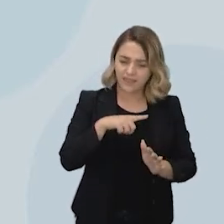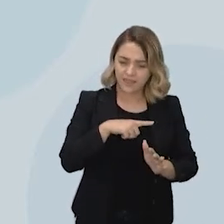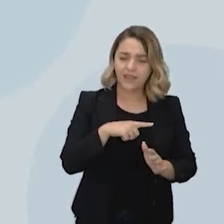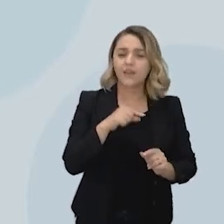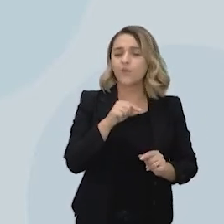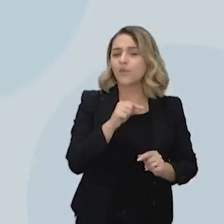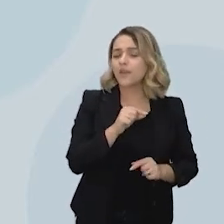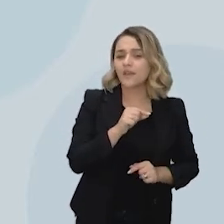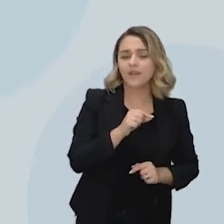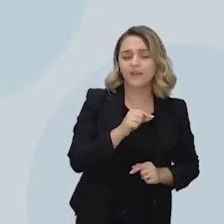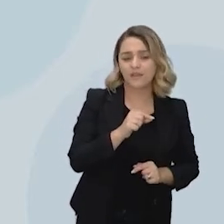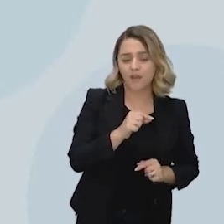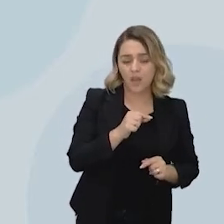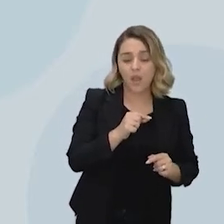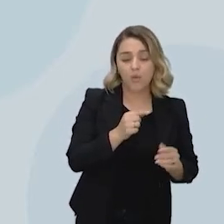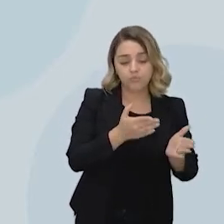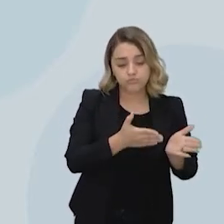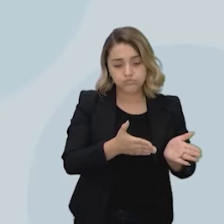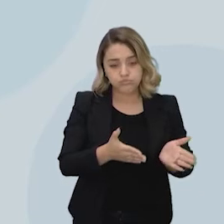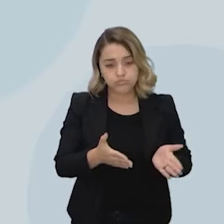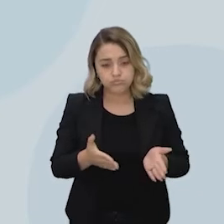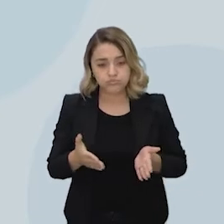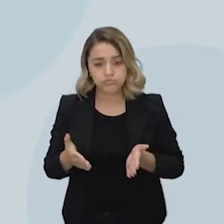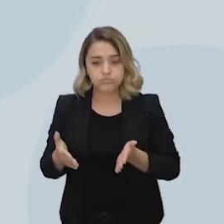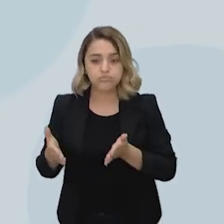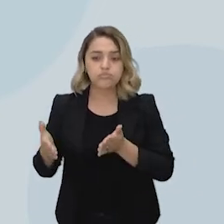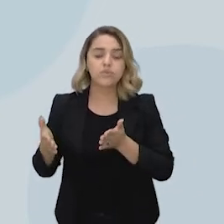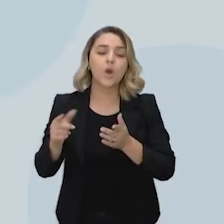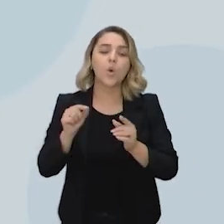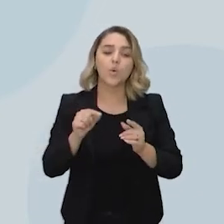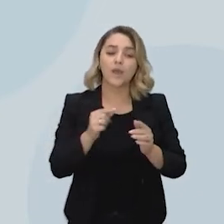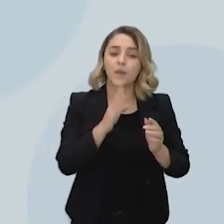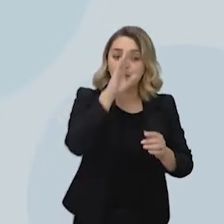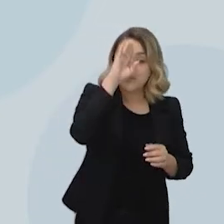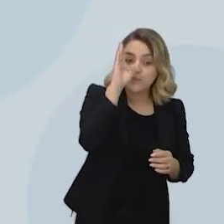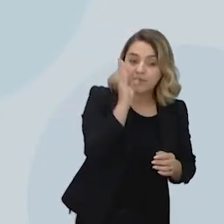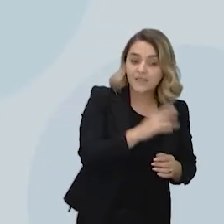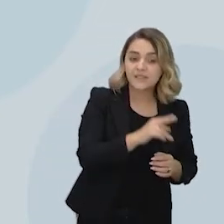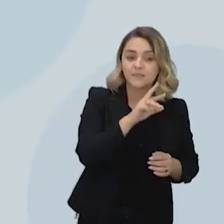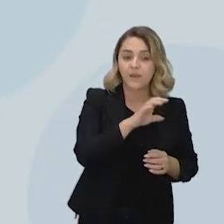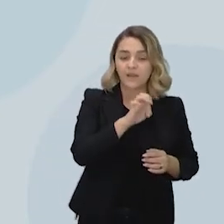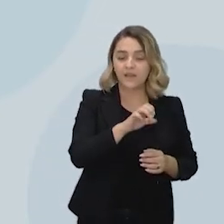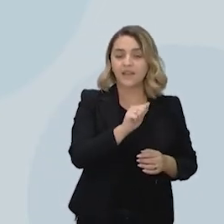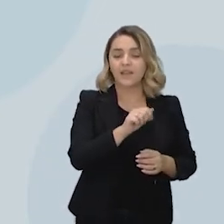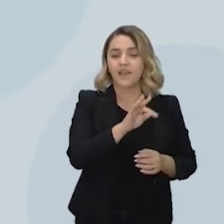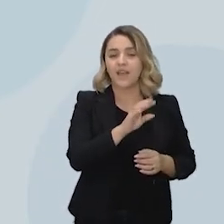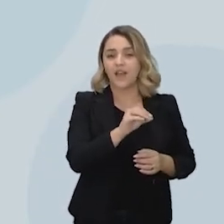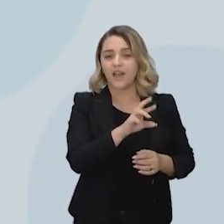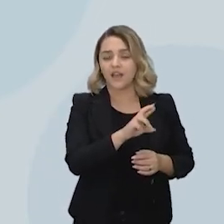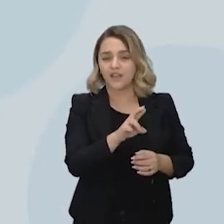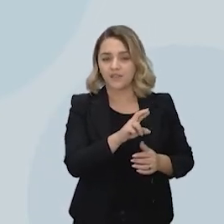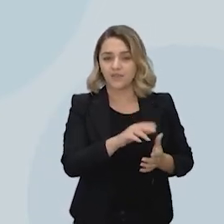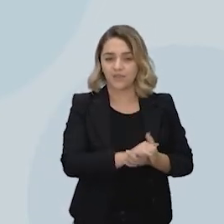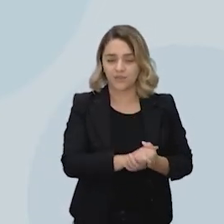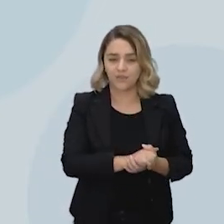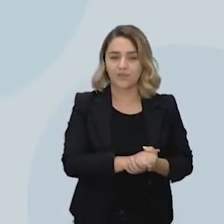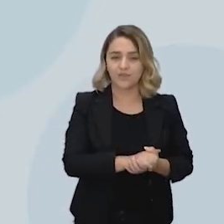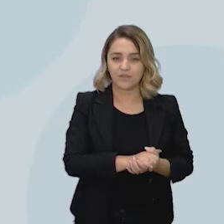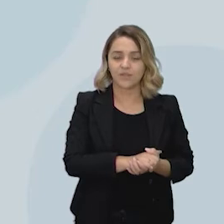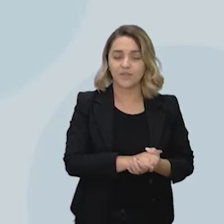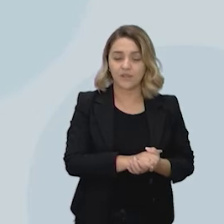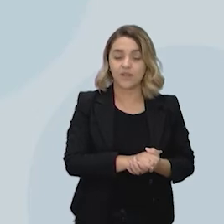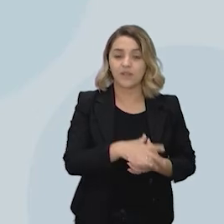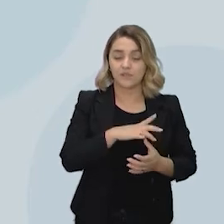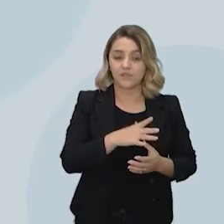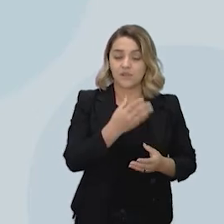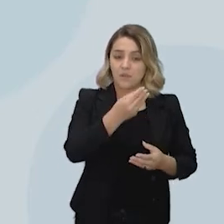coração desse processo é o reator, né? Ele tem um reator que vai a 500 graus, né? E aí você tem que colocar essa